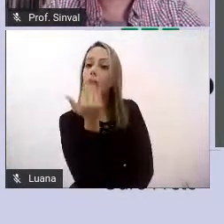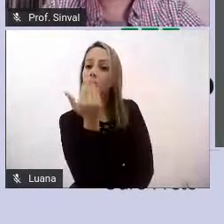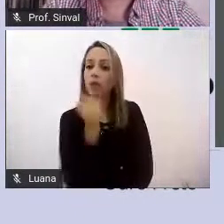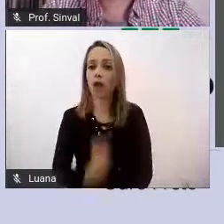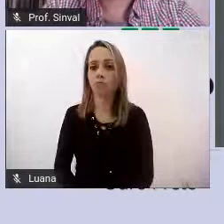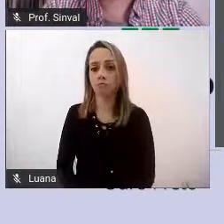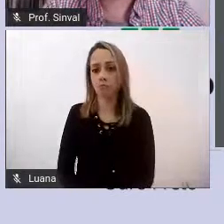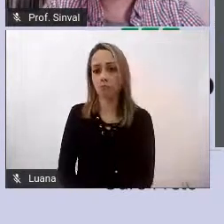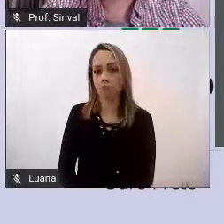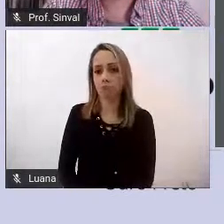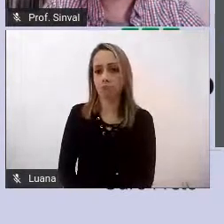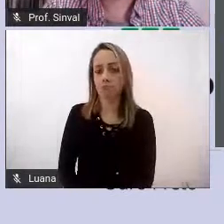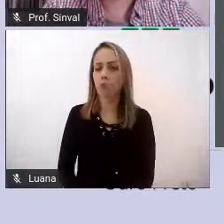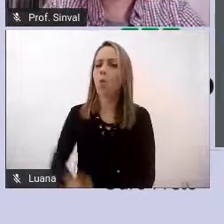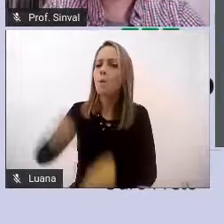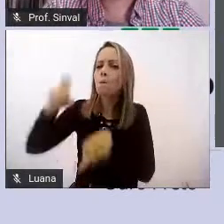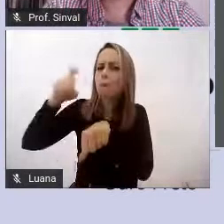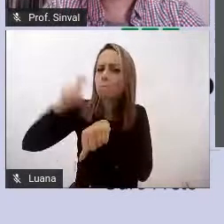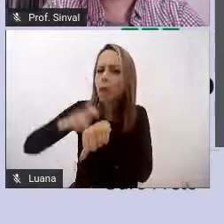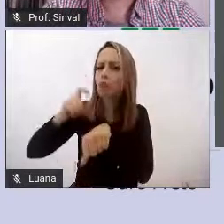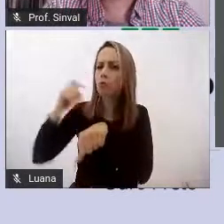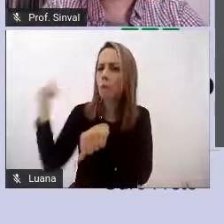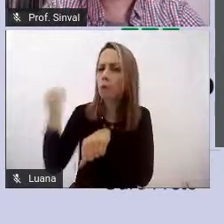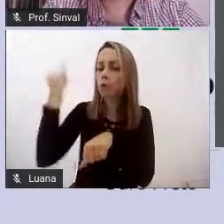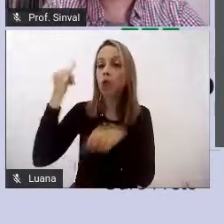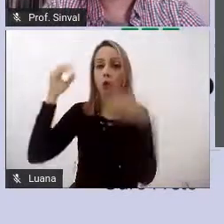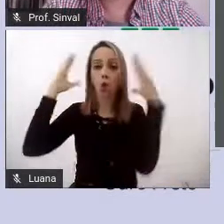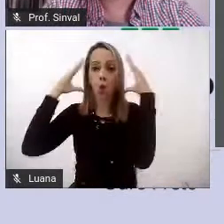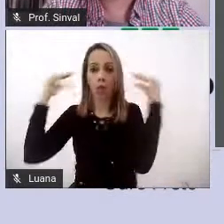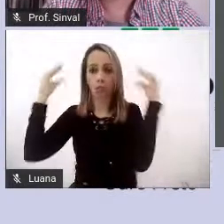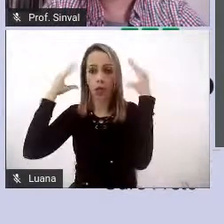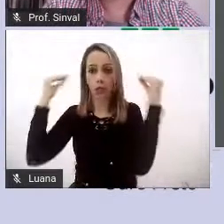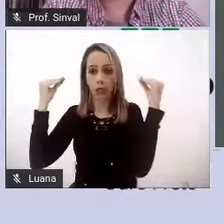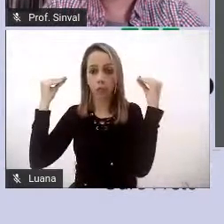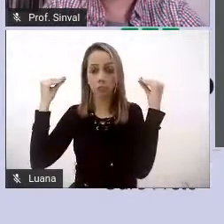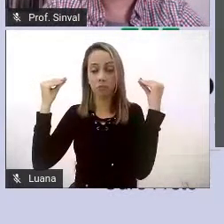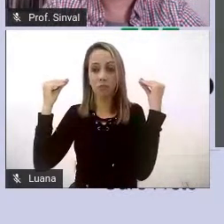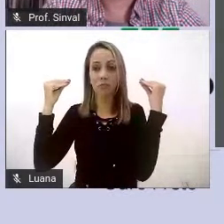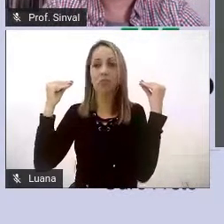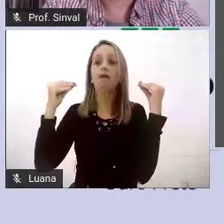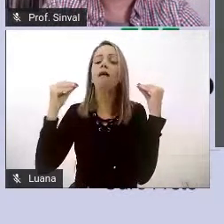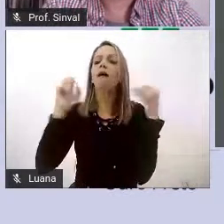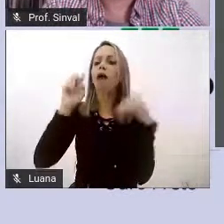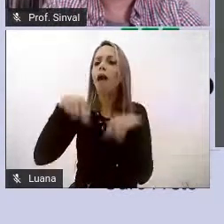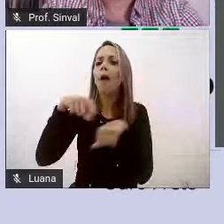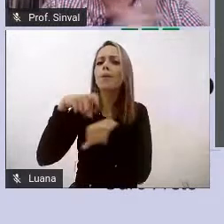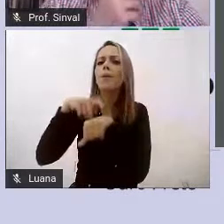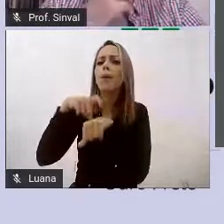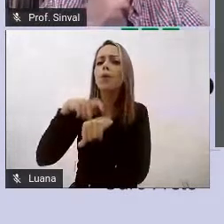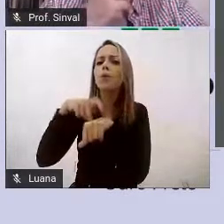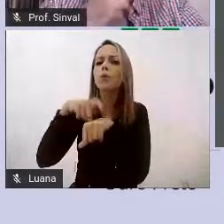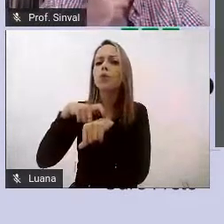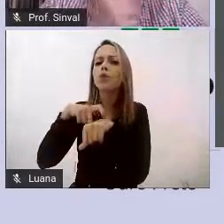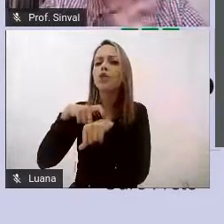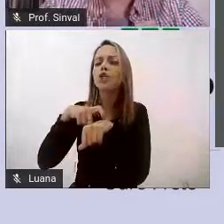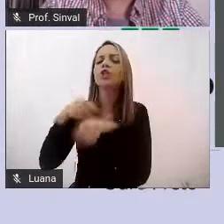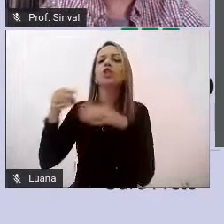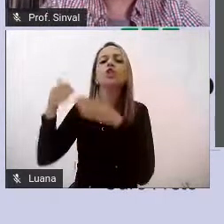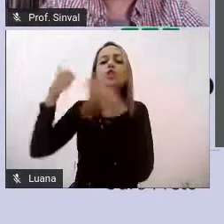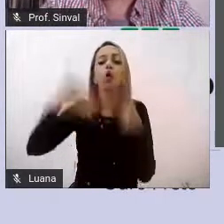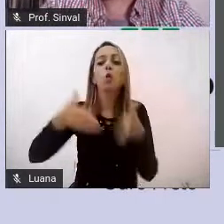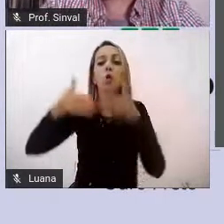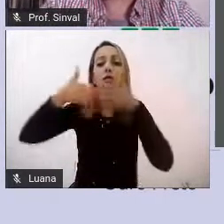Os grandes momentos de alívio dos holandeses nesse momento foram os momentos em que chegavam navios da Holanda